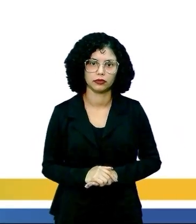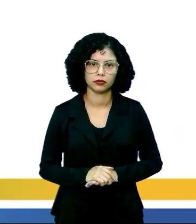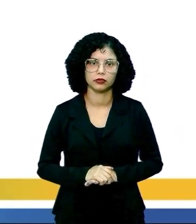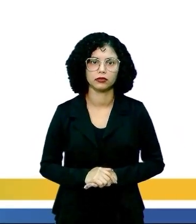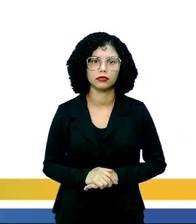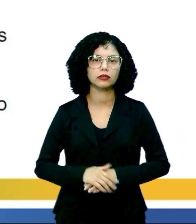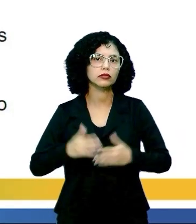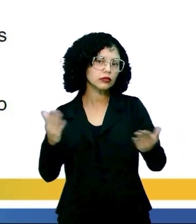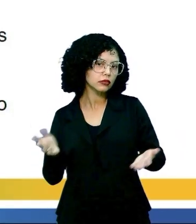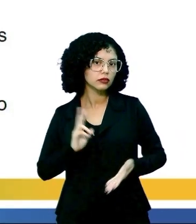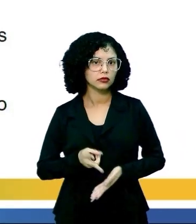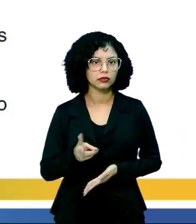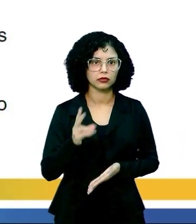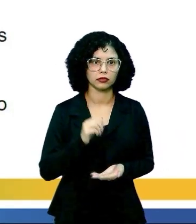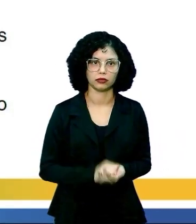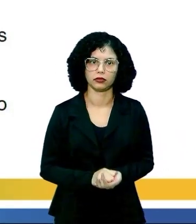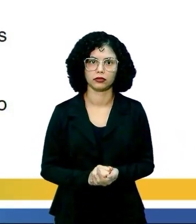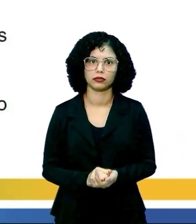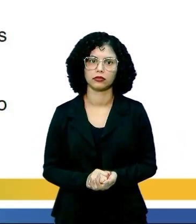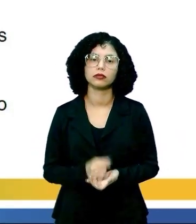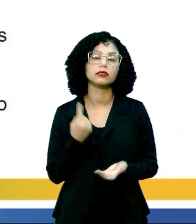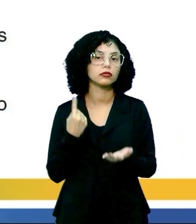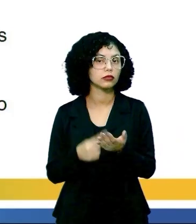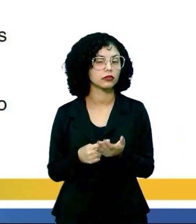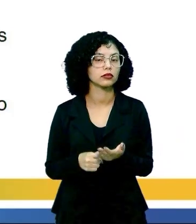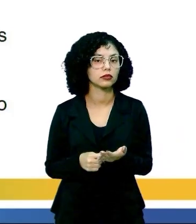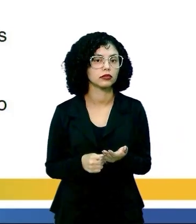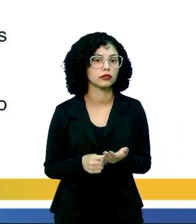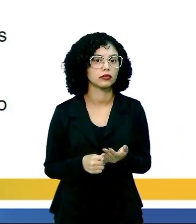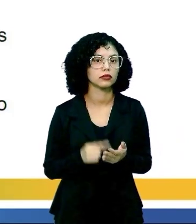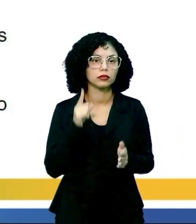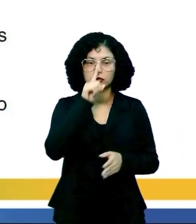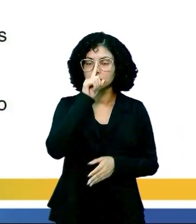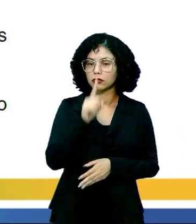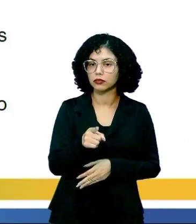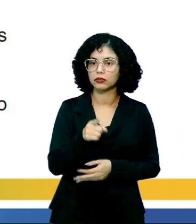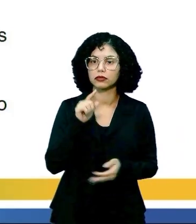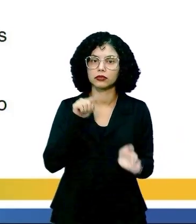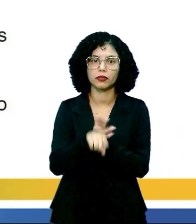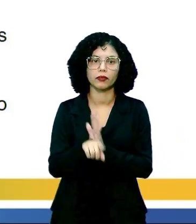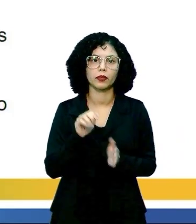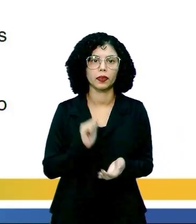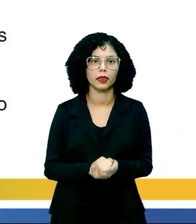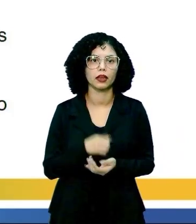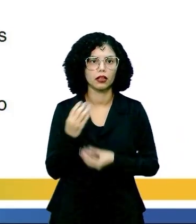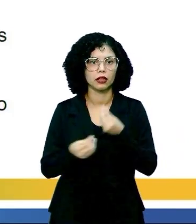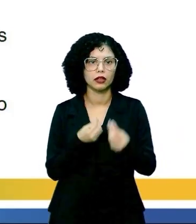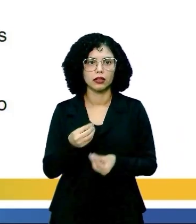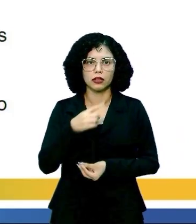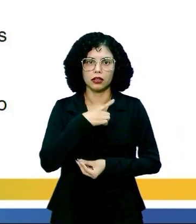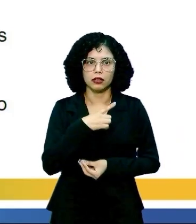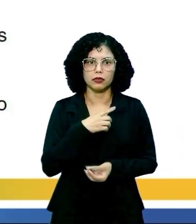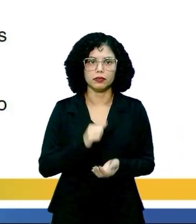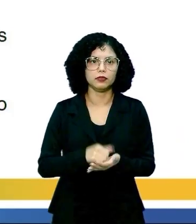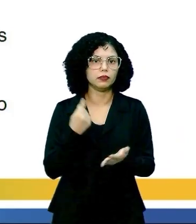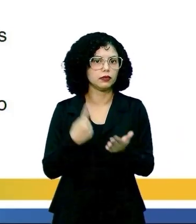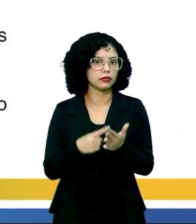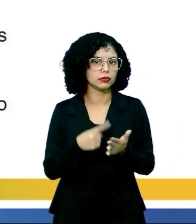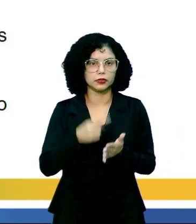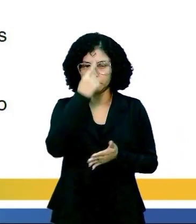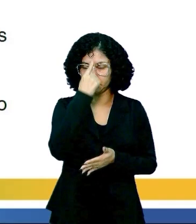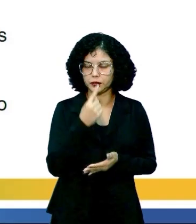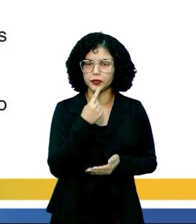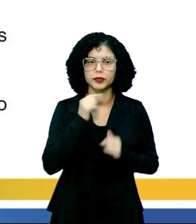negros. Vamos avançar? Então nós temos aí o comando da questão que assim pondera: de acordo com